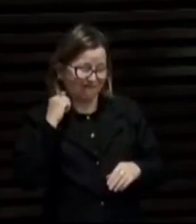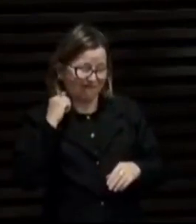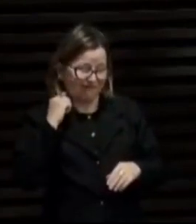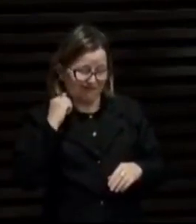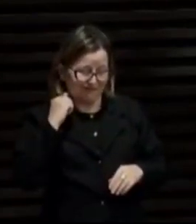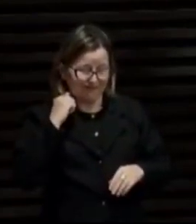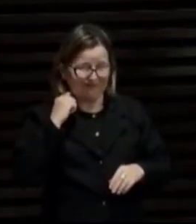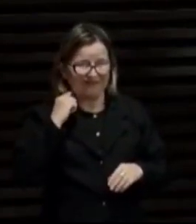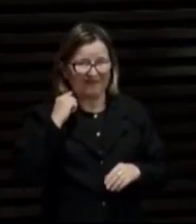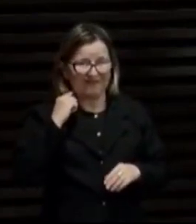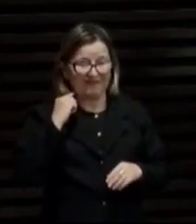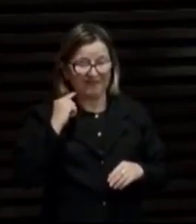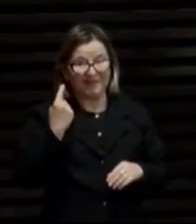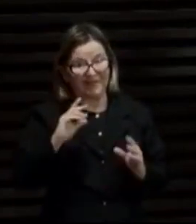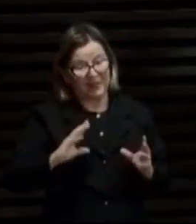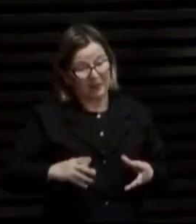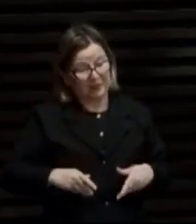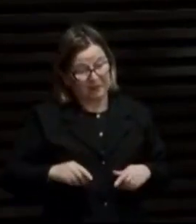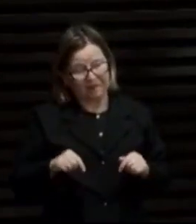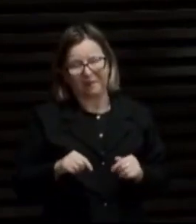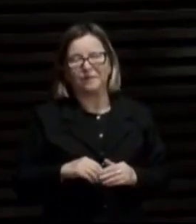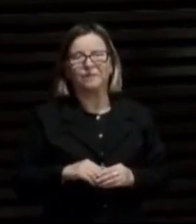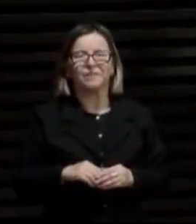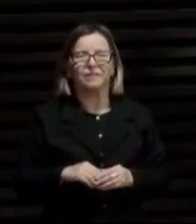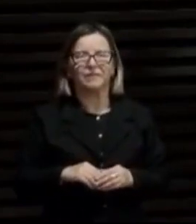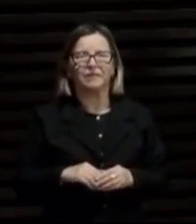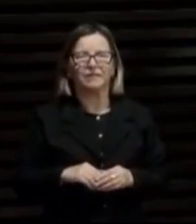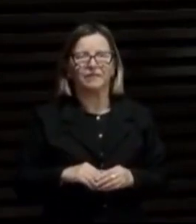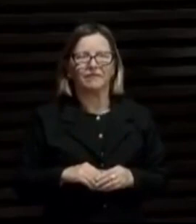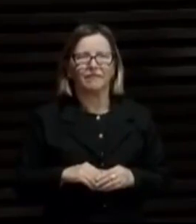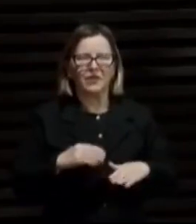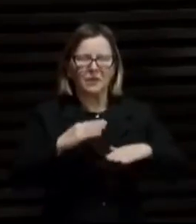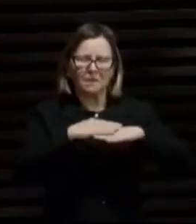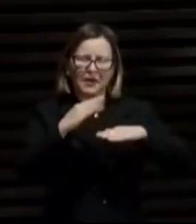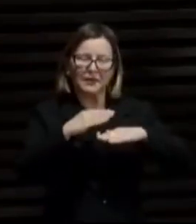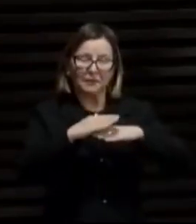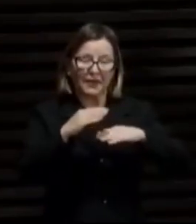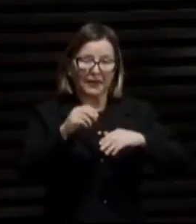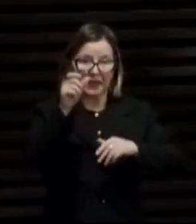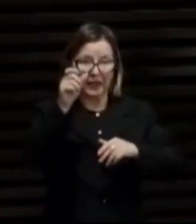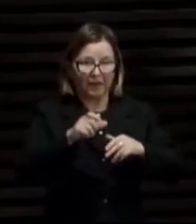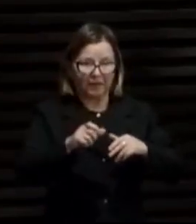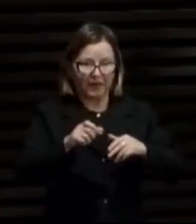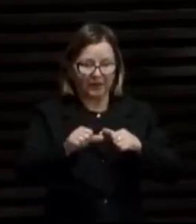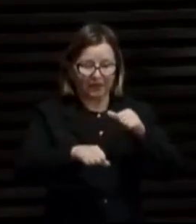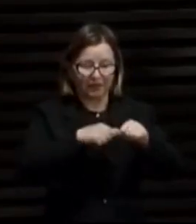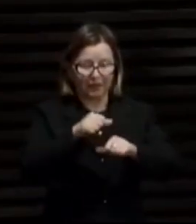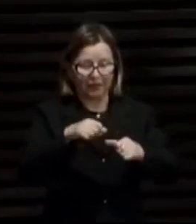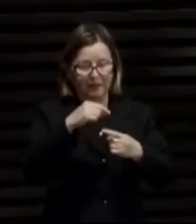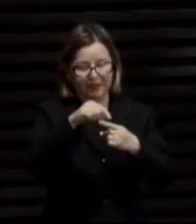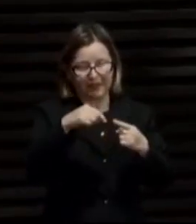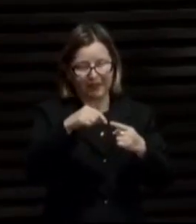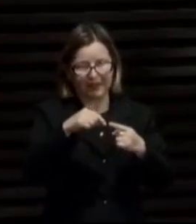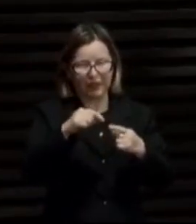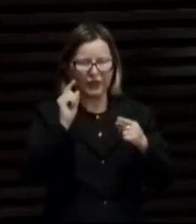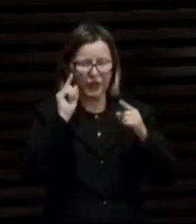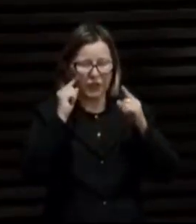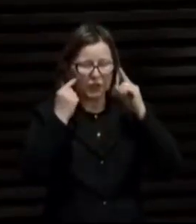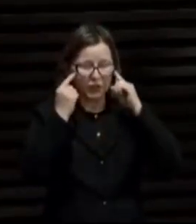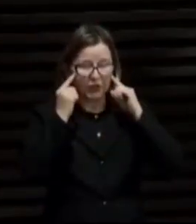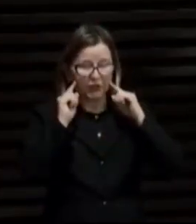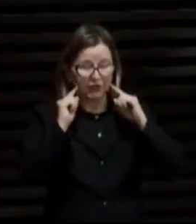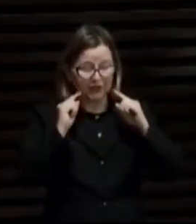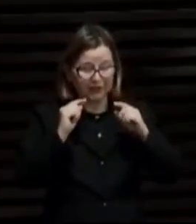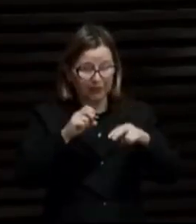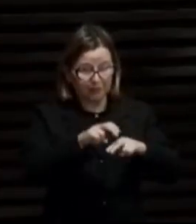permanece nele. Quanto mais o homem é tornado santo, mais ele chora pela impureza que permanece nele.